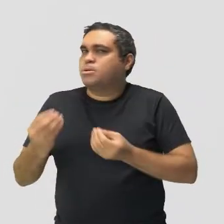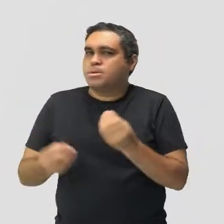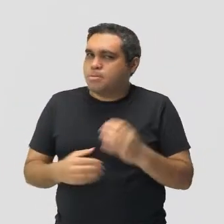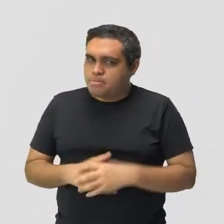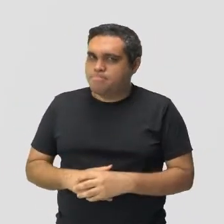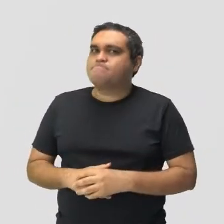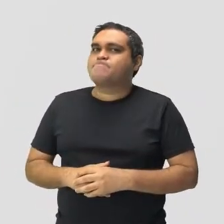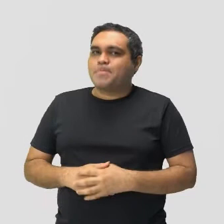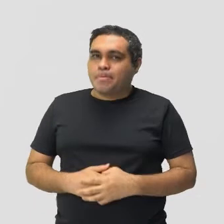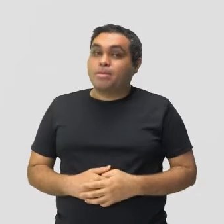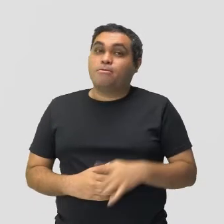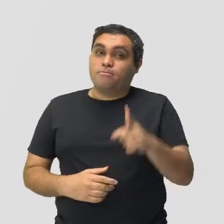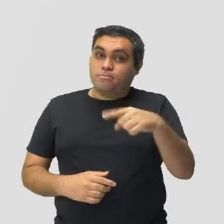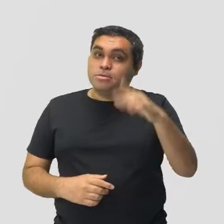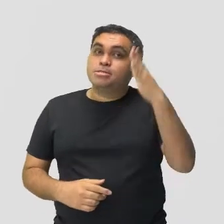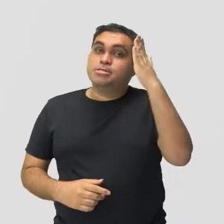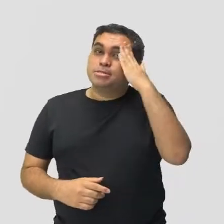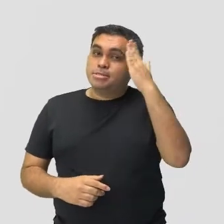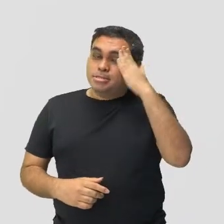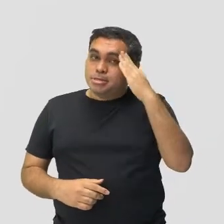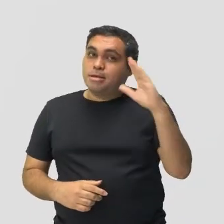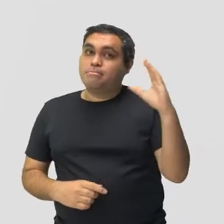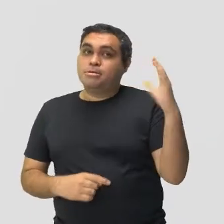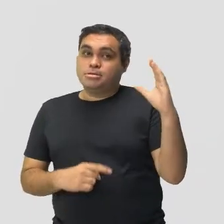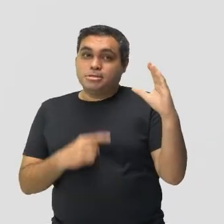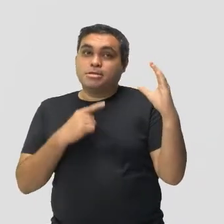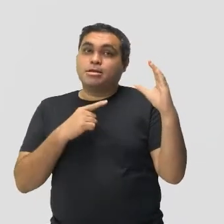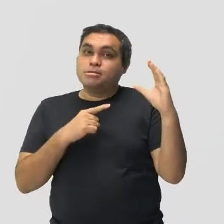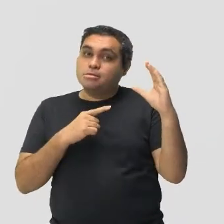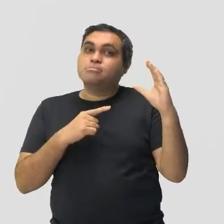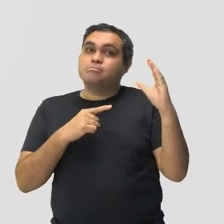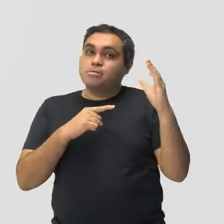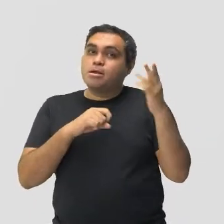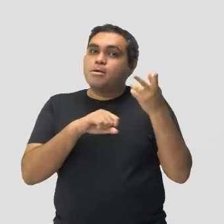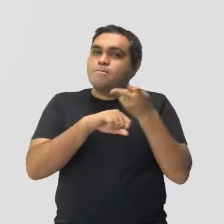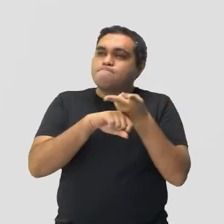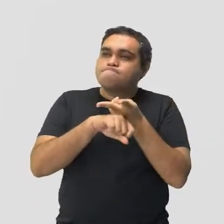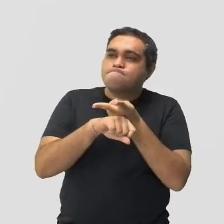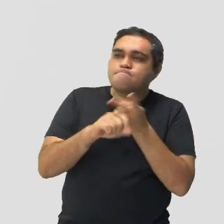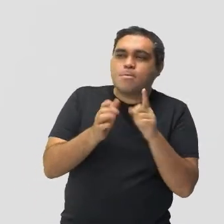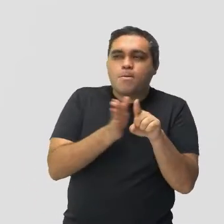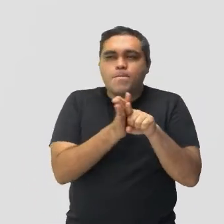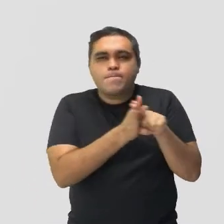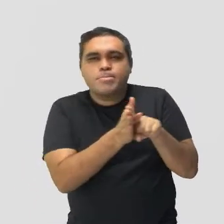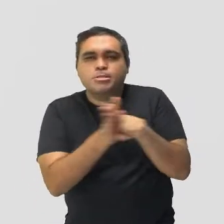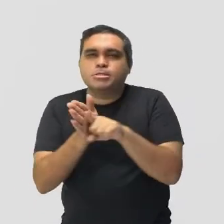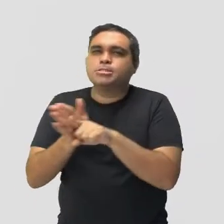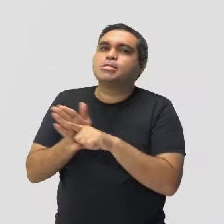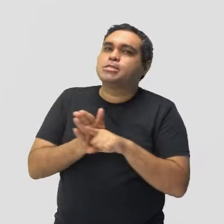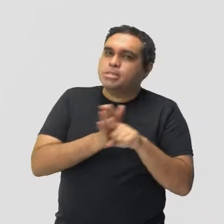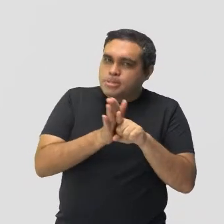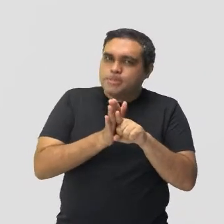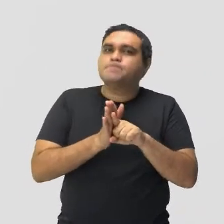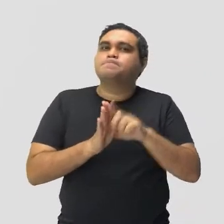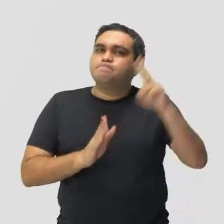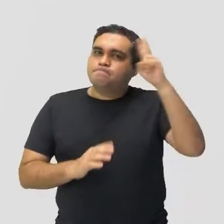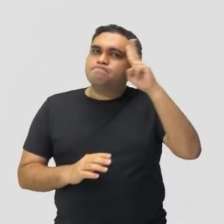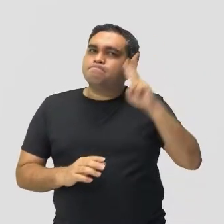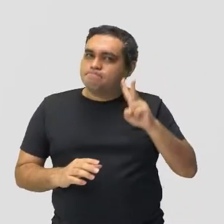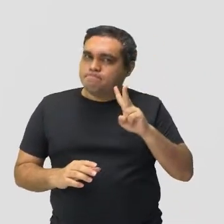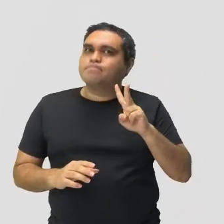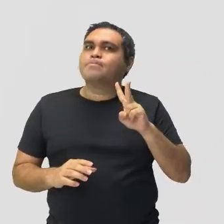sabe que a ciência, ela está vasculhando dentro da história, dentro